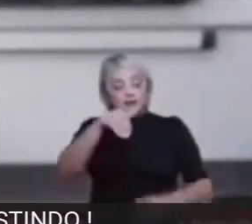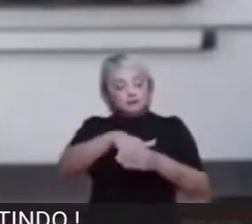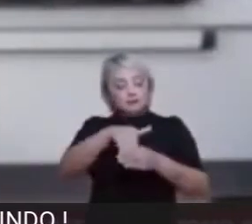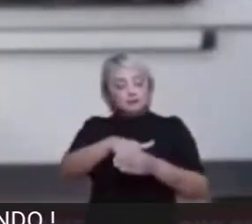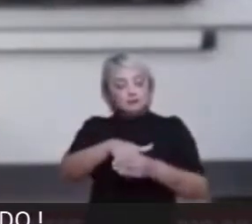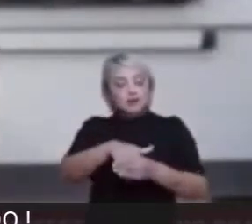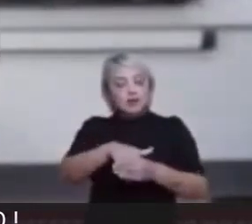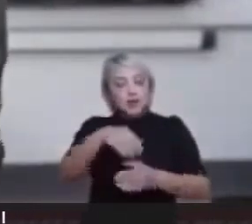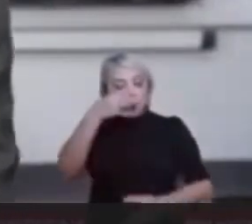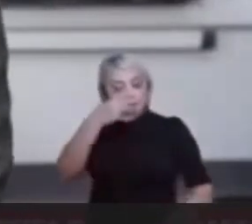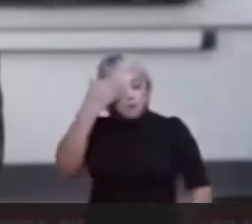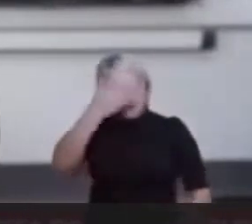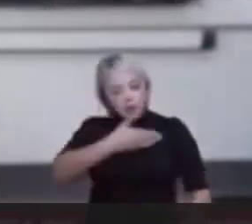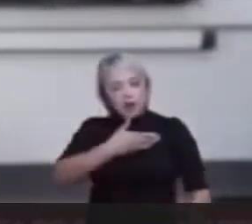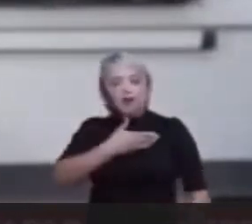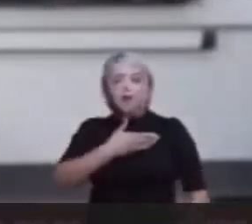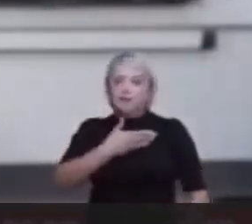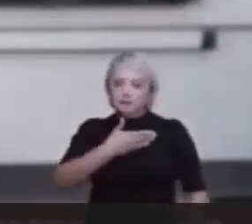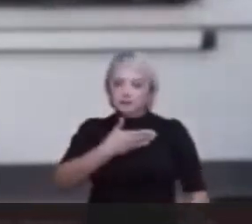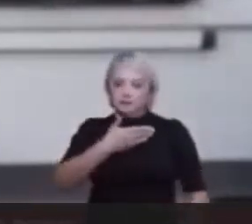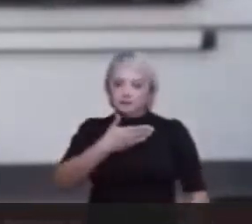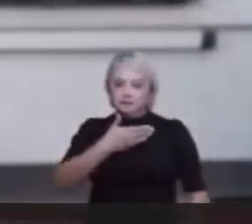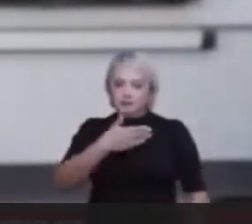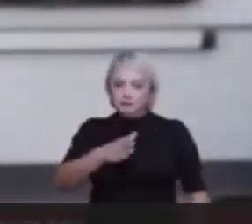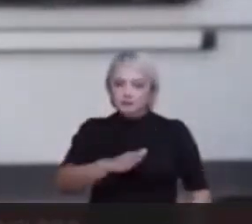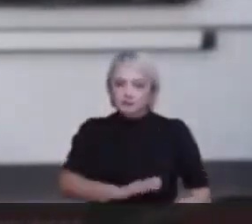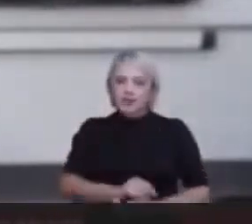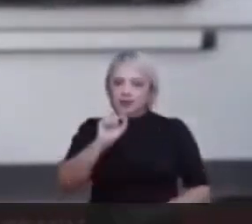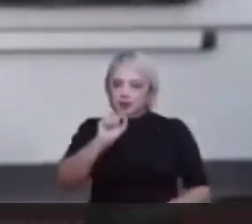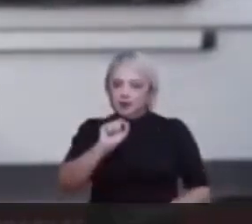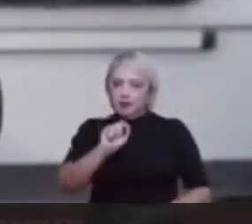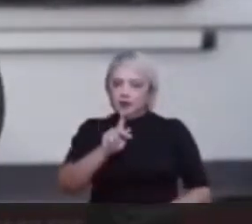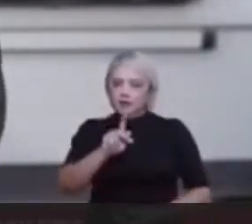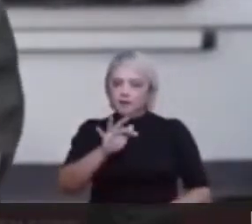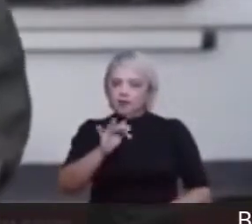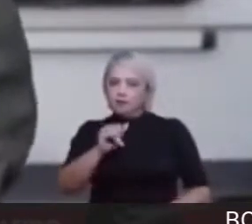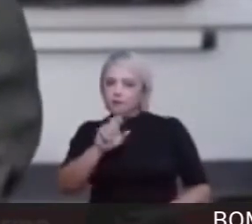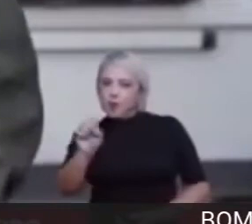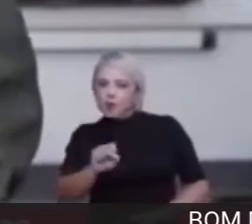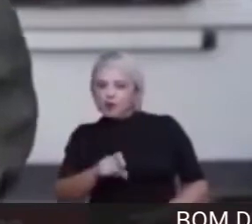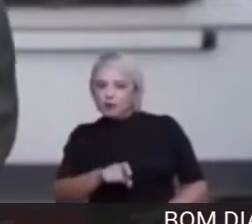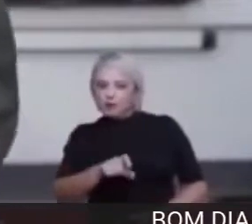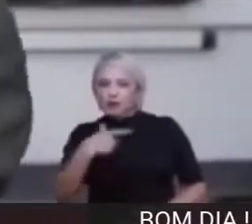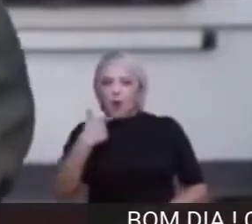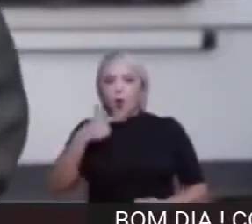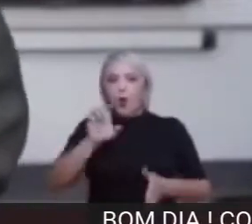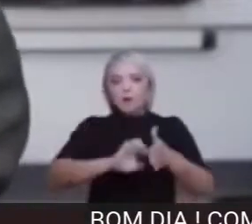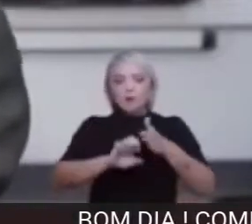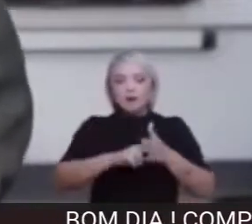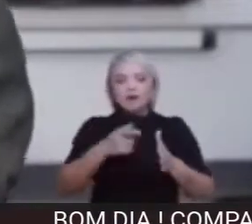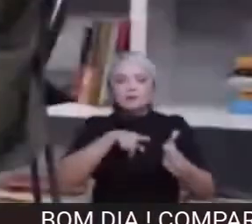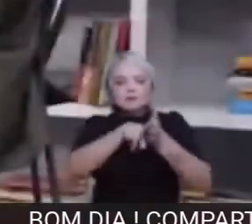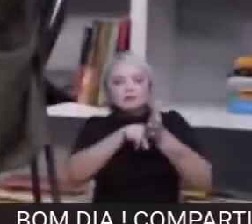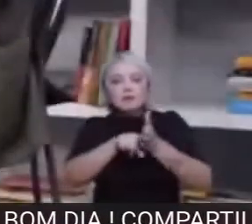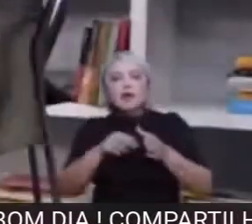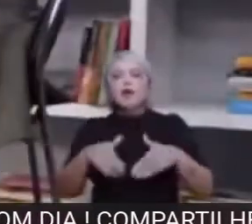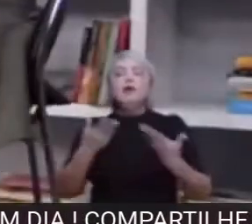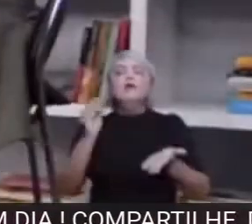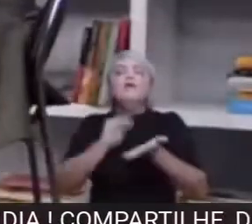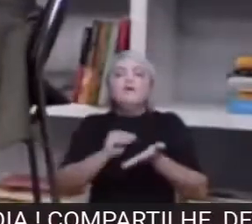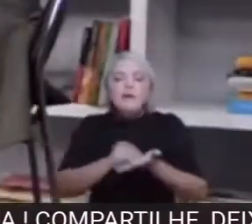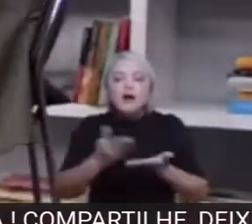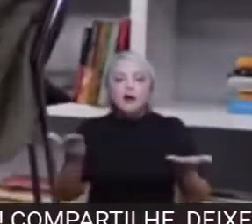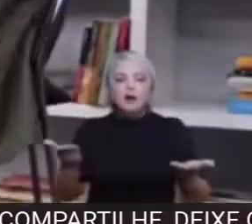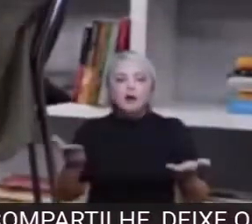vamos ser justos, confirma a Vox Populi do Marcos Coimbra. Confirma, ou seja, isso está ali. O que falta? A população